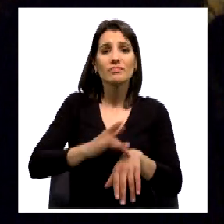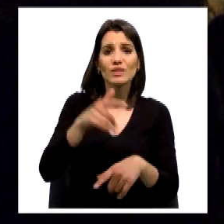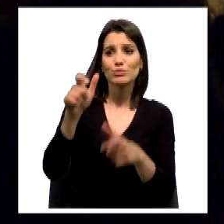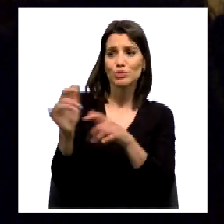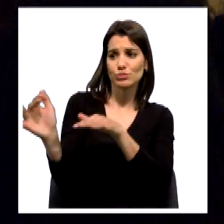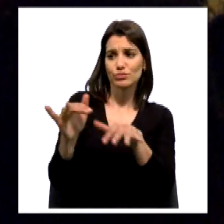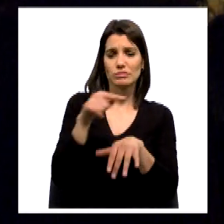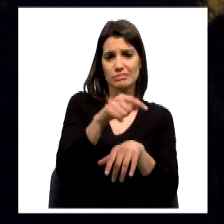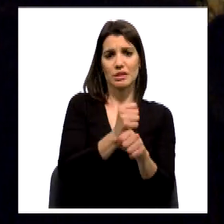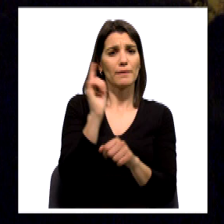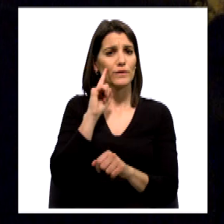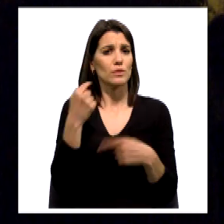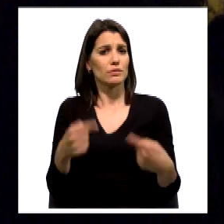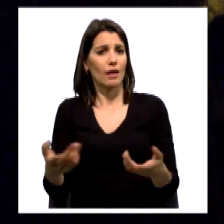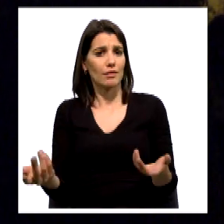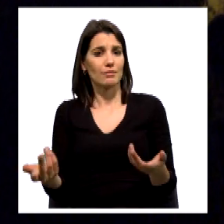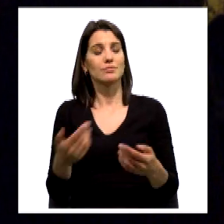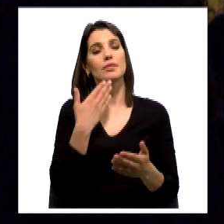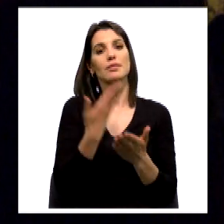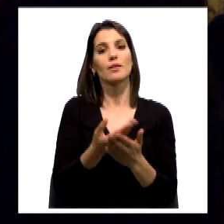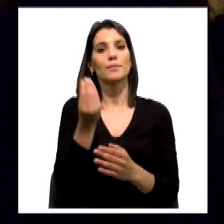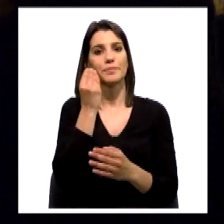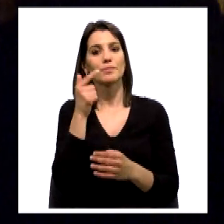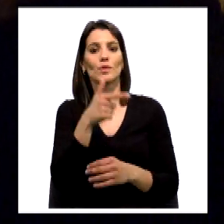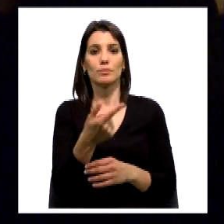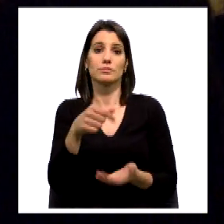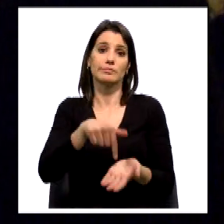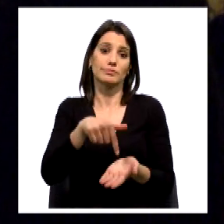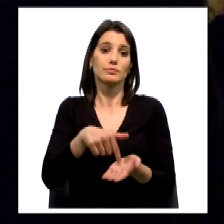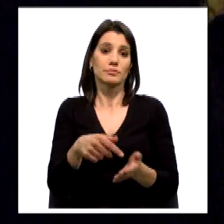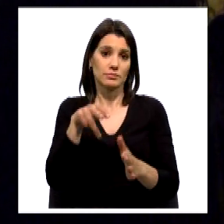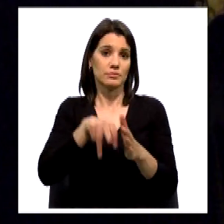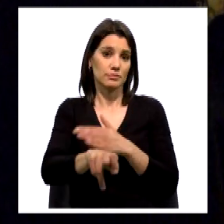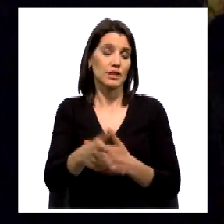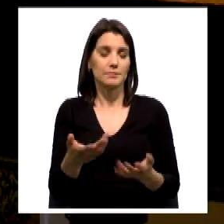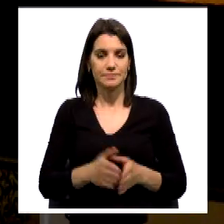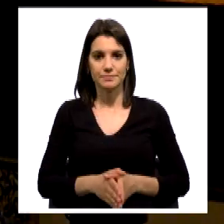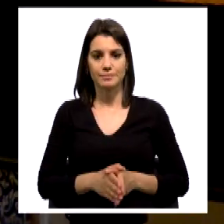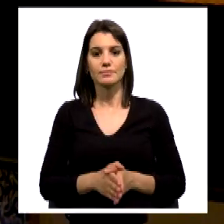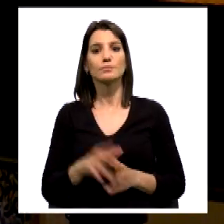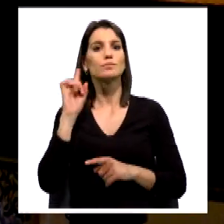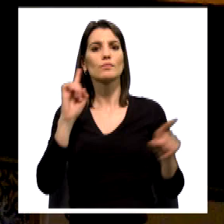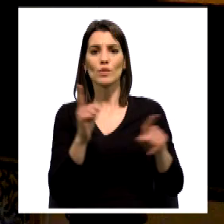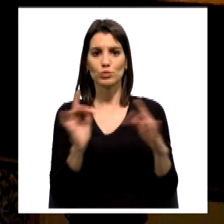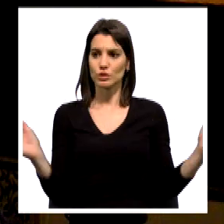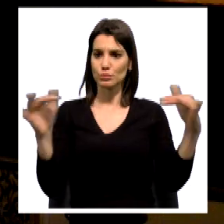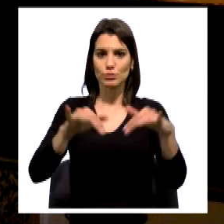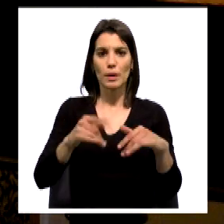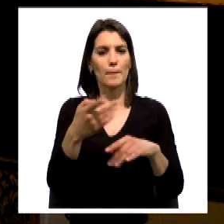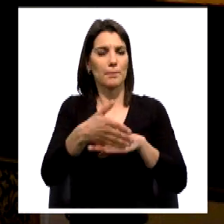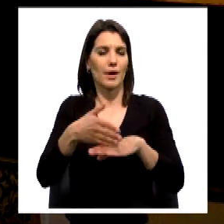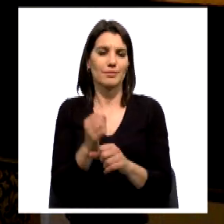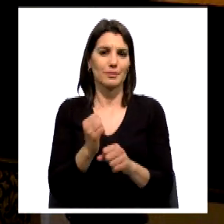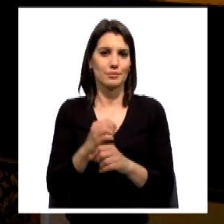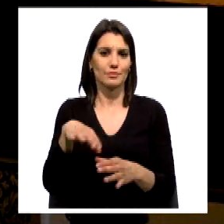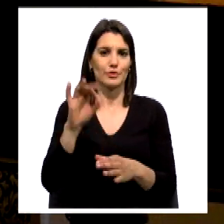o público para o valor que esse trabalho tem. E, ao fazê-lo, falo através da cobrança das inscrições. Os concertos são só